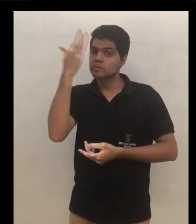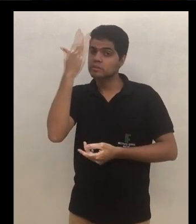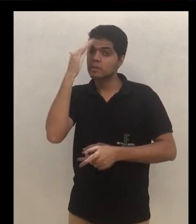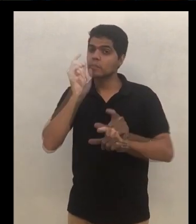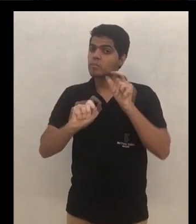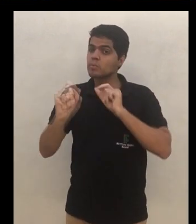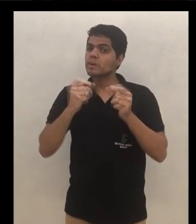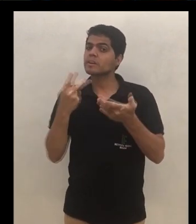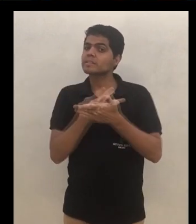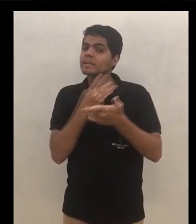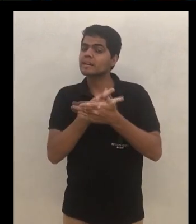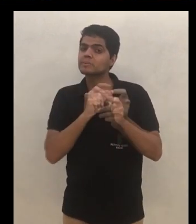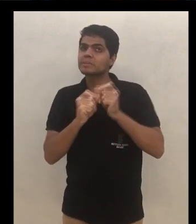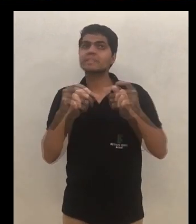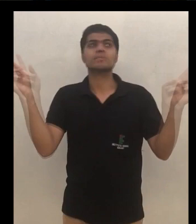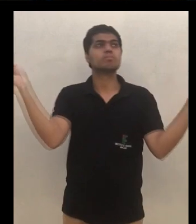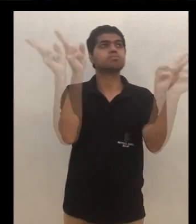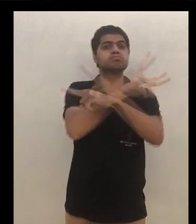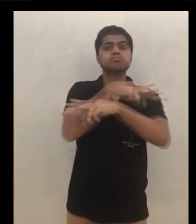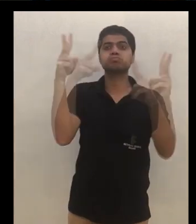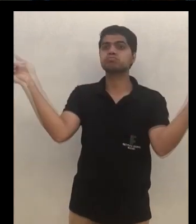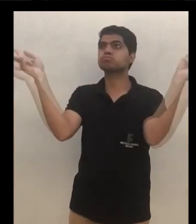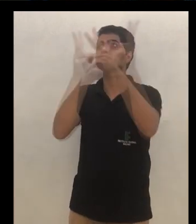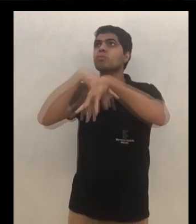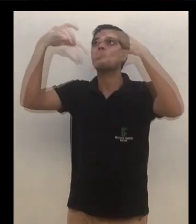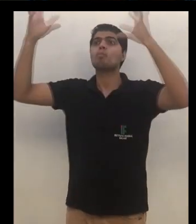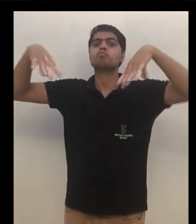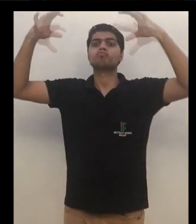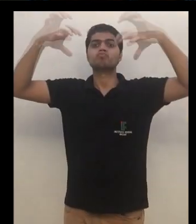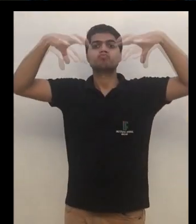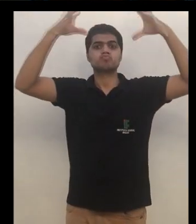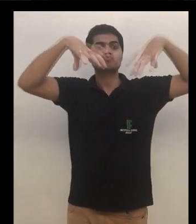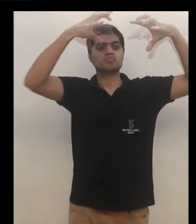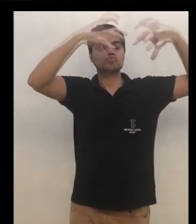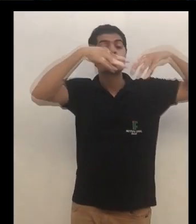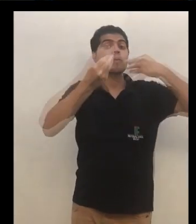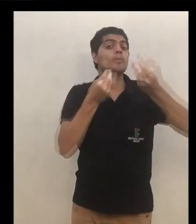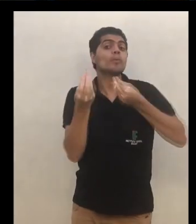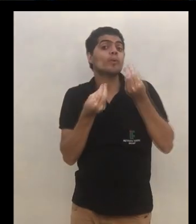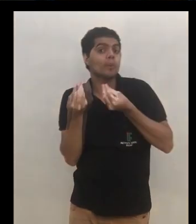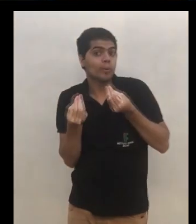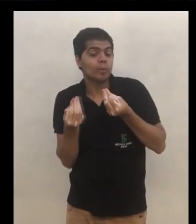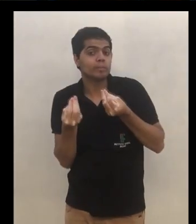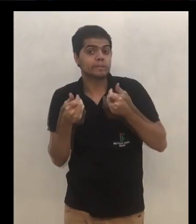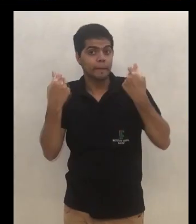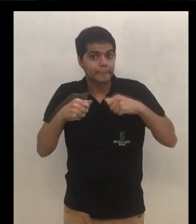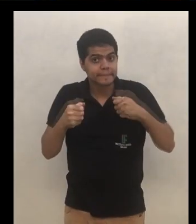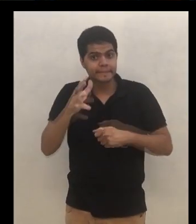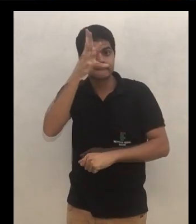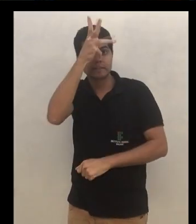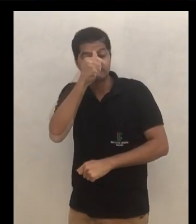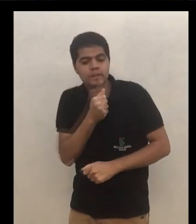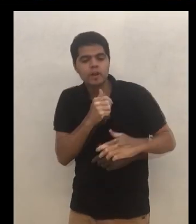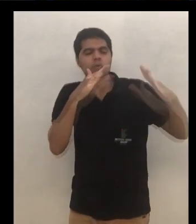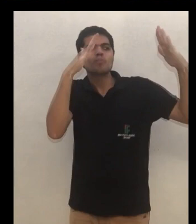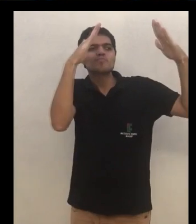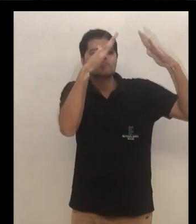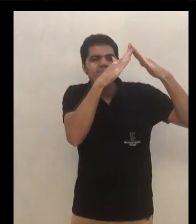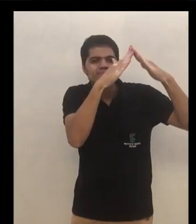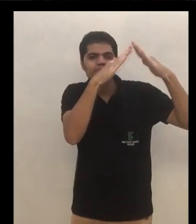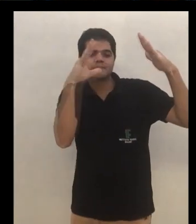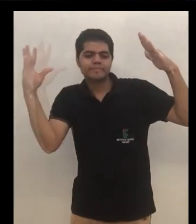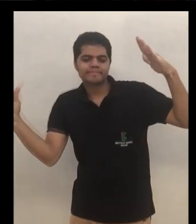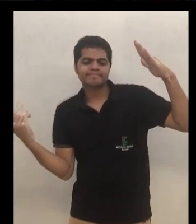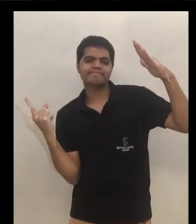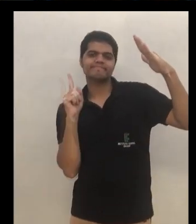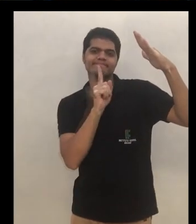tem um inconveniente, que tem vento, tem chuva, né, e o animal a gente prefere utilizar também um abrigo nos momentos, né, da